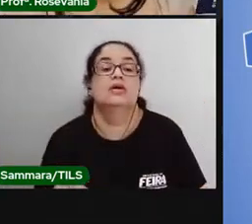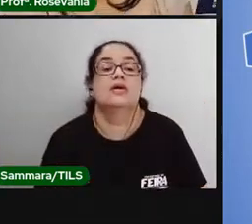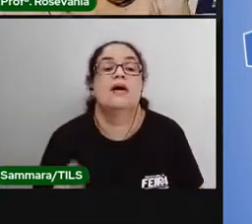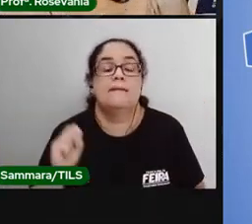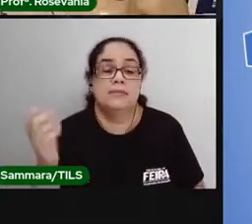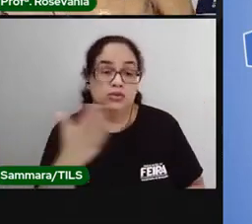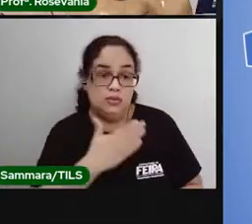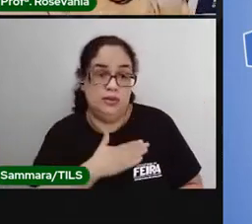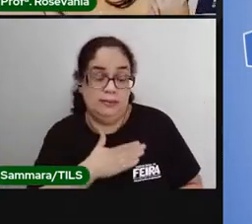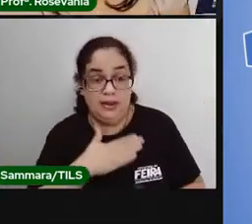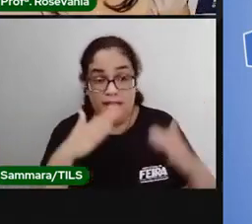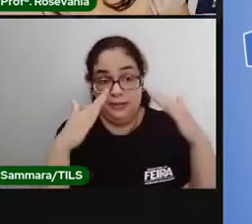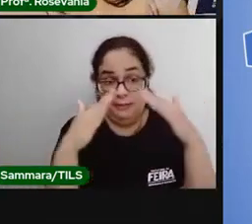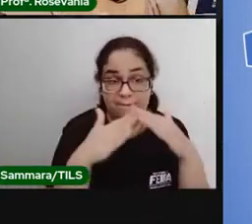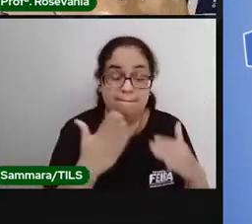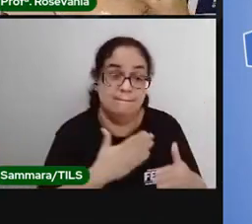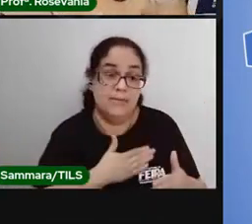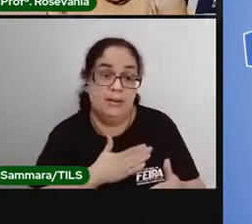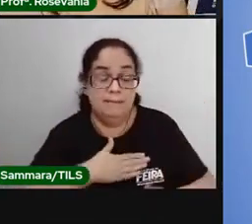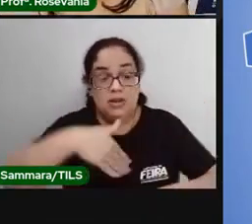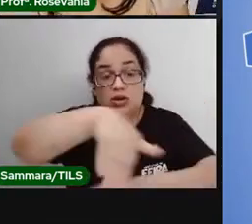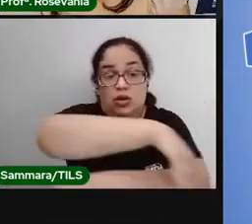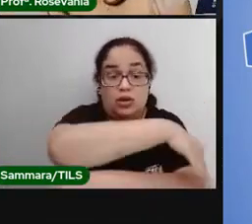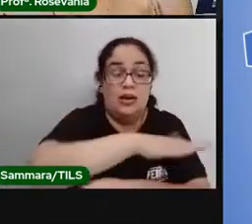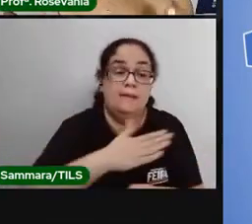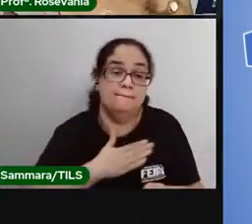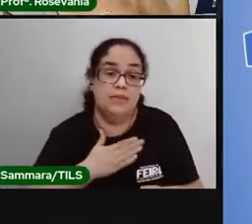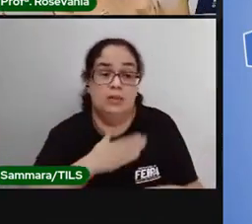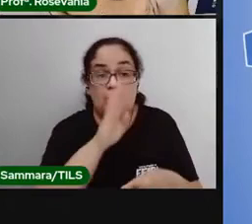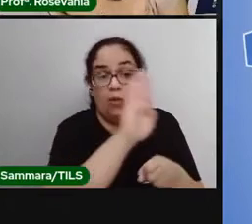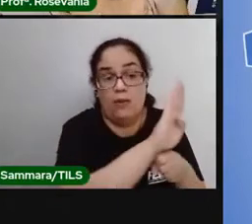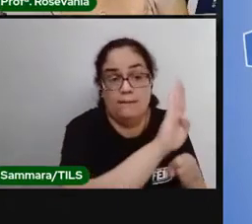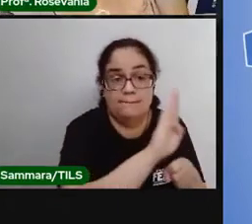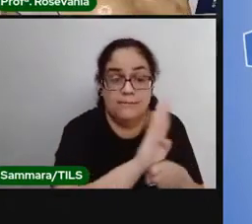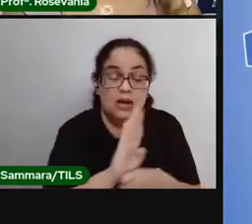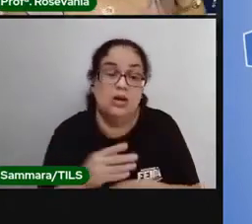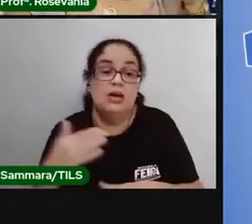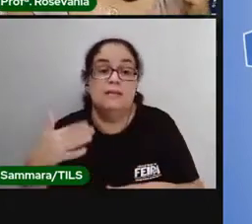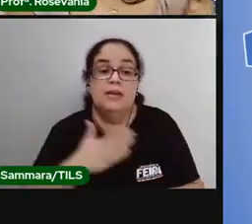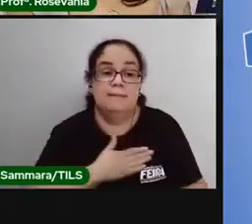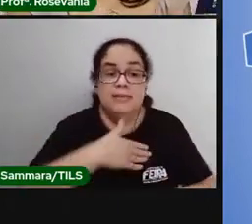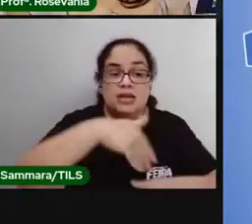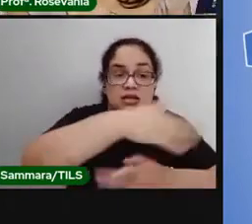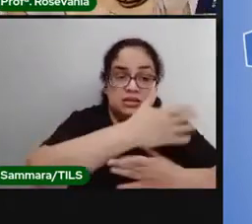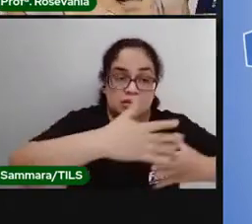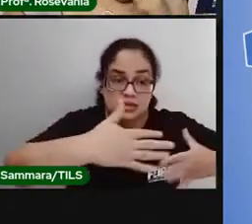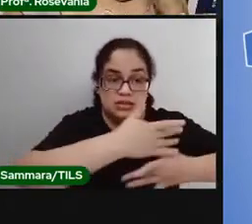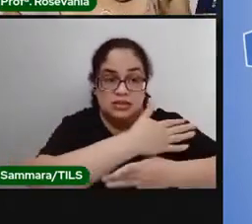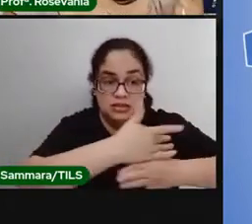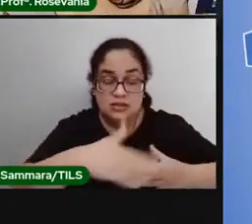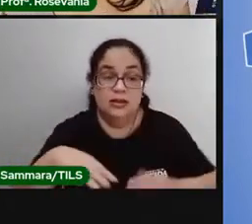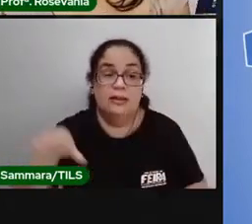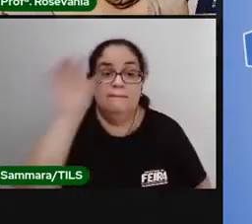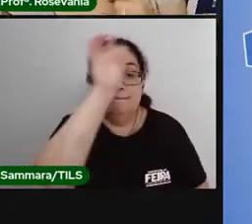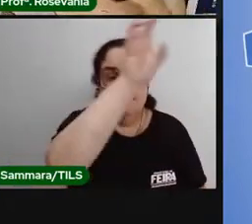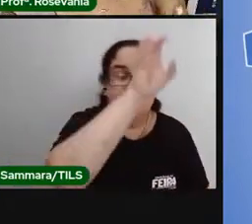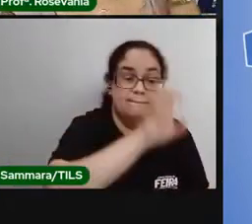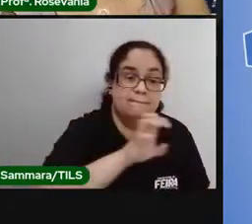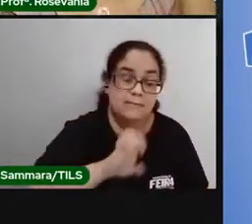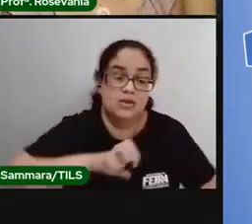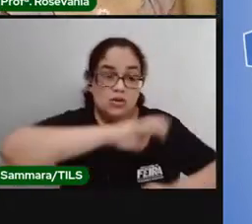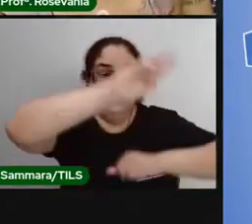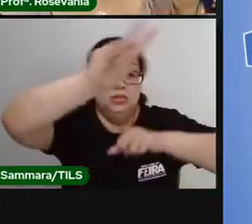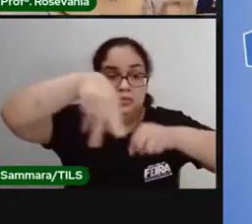minha casa, pela minha rua, pelo meu bairro, pela minha cidade, posso começar pela minha região, o meu